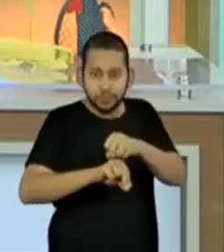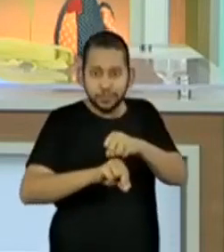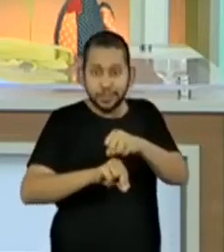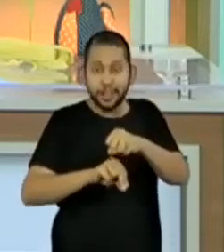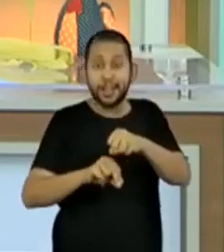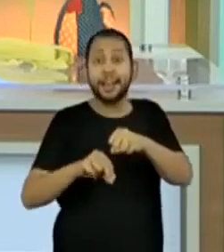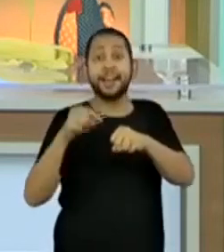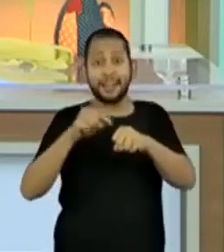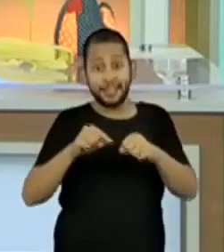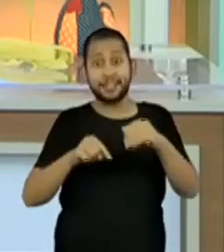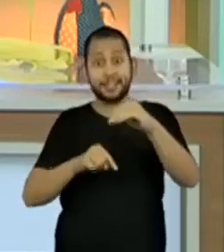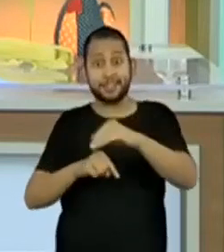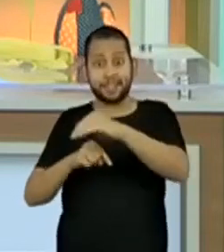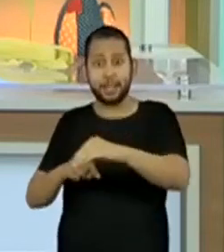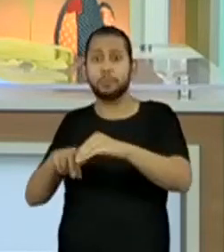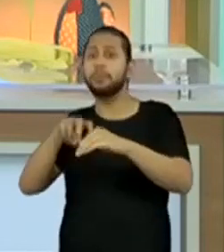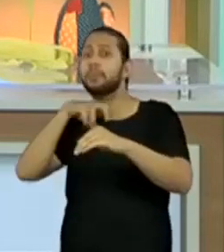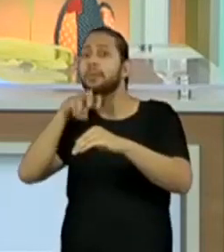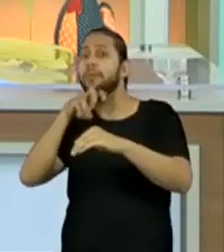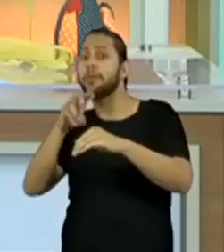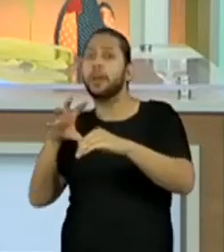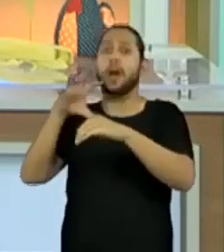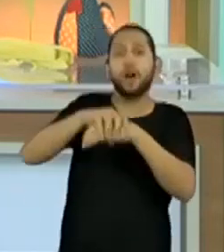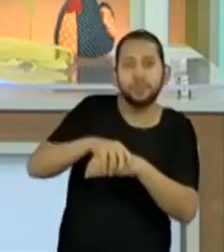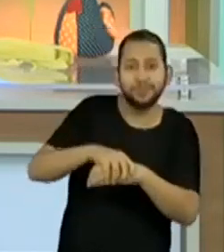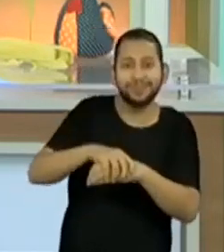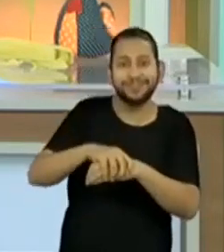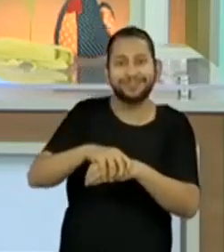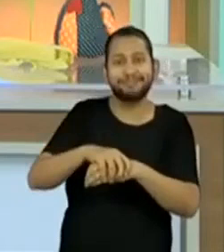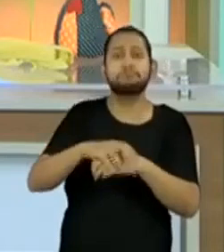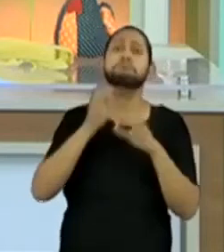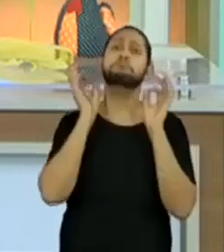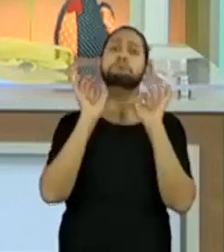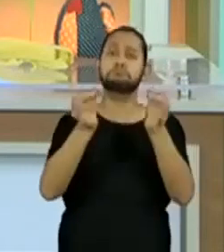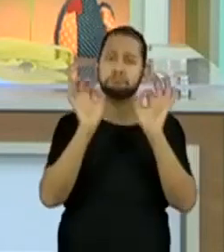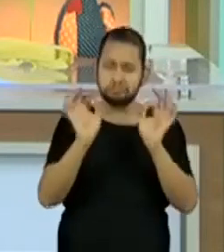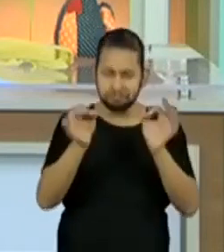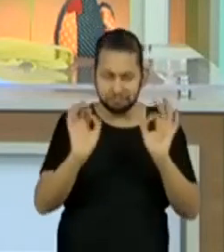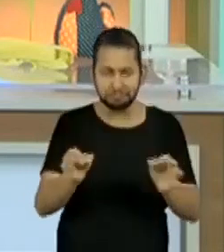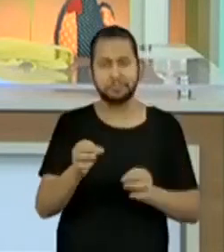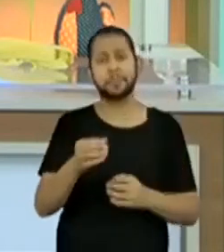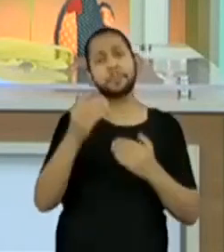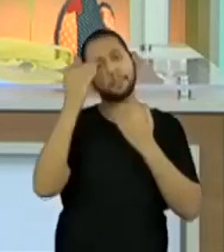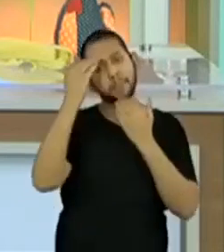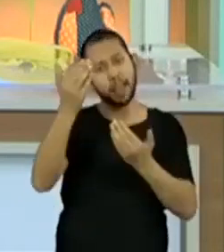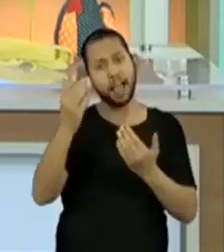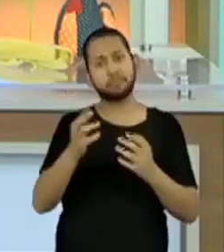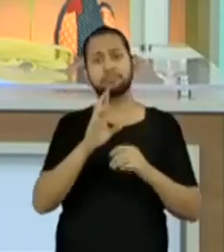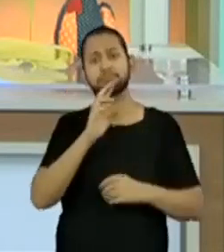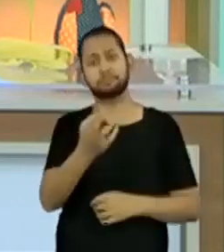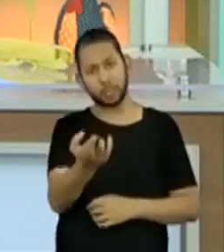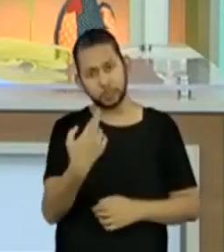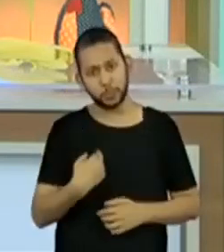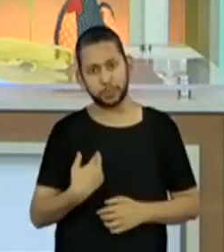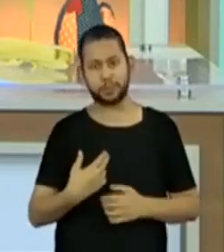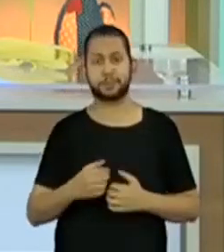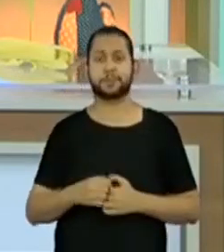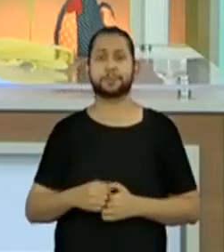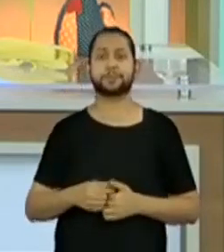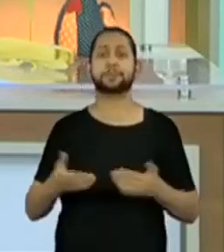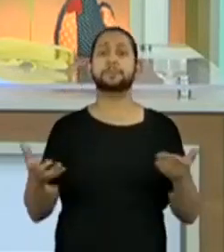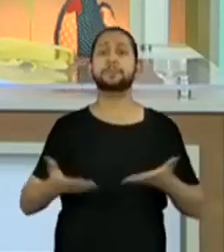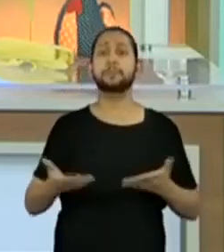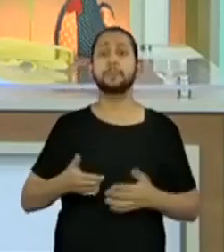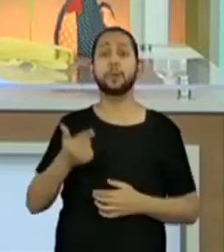de alimento para a cobra, certo? Muito bom, obrigado por participarem. Então, vamos ver aqui